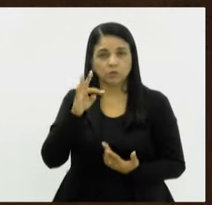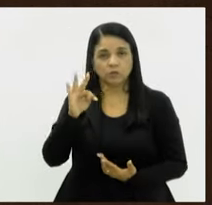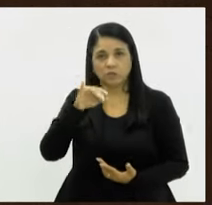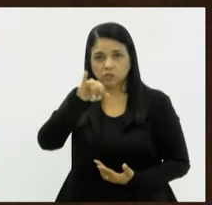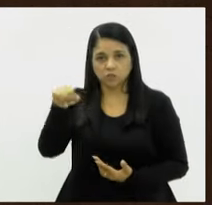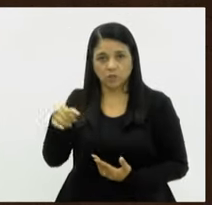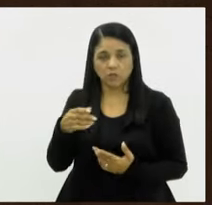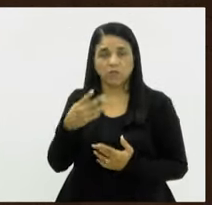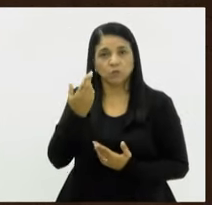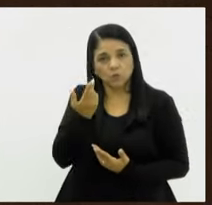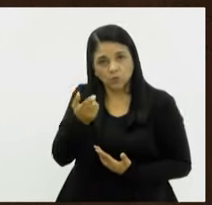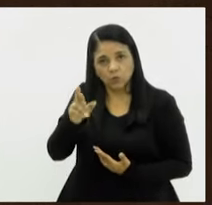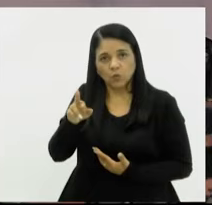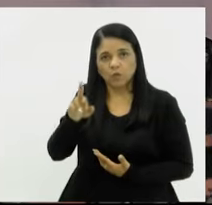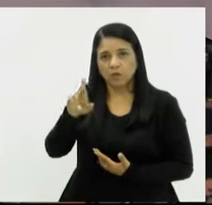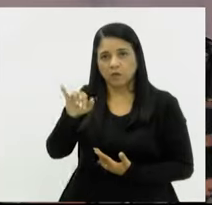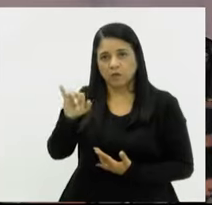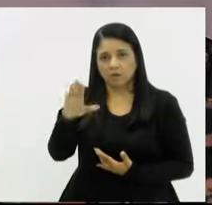doutor Ricardo,